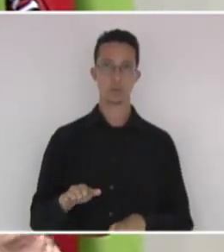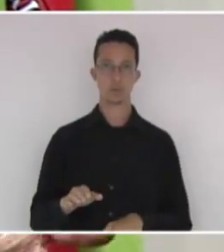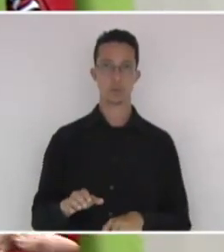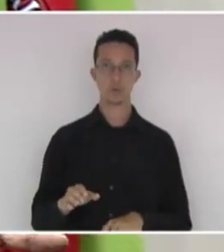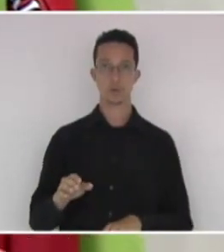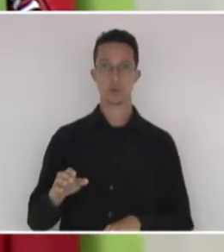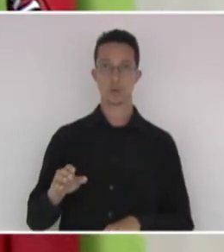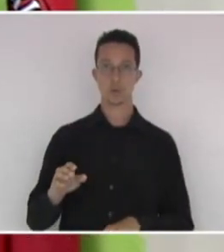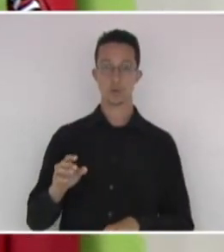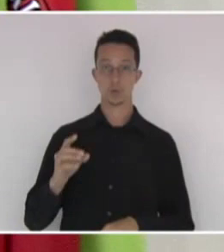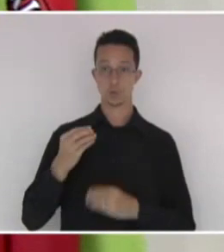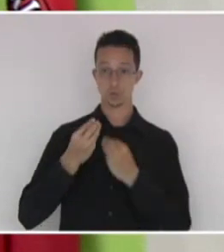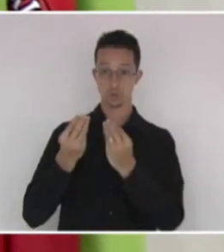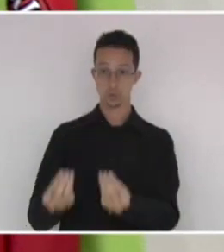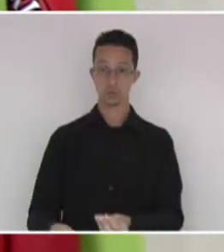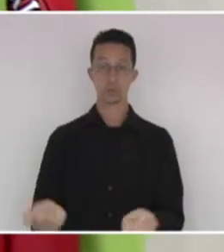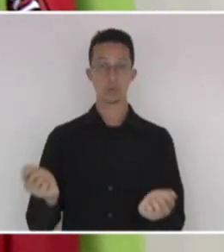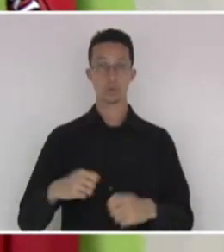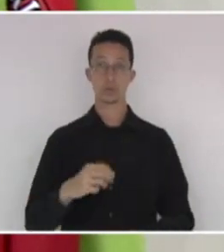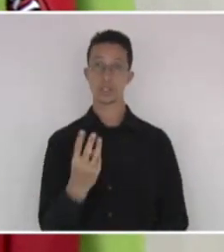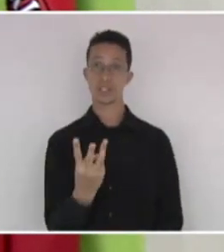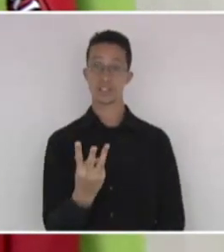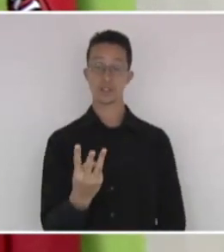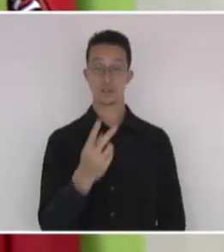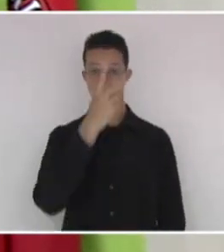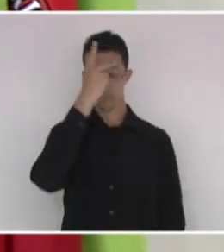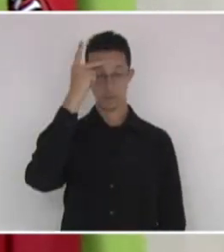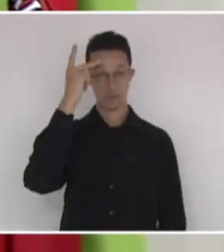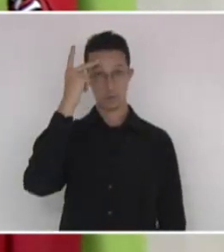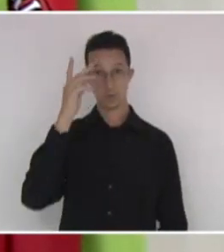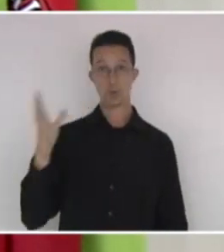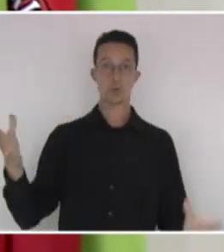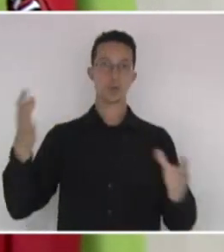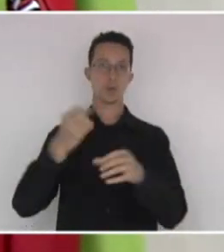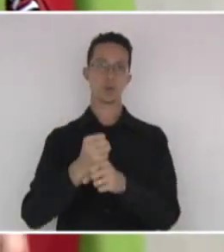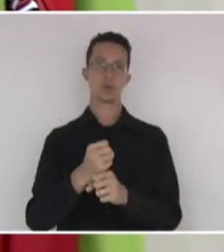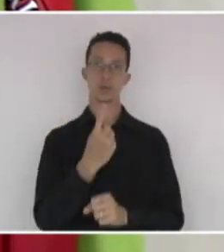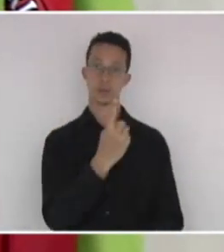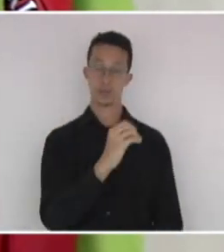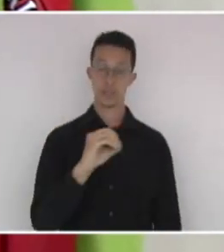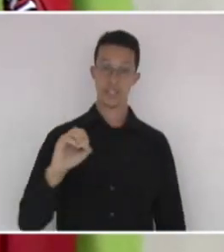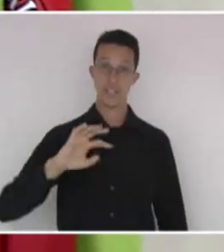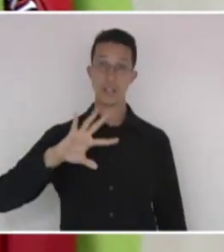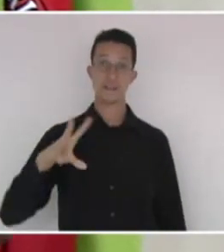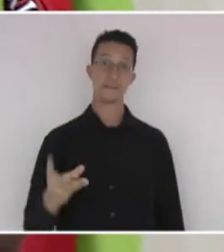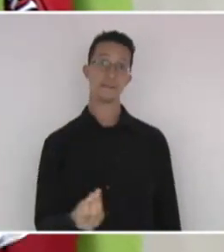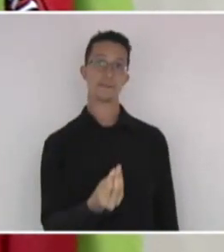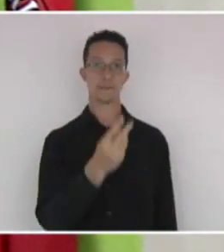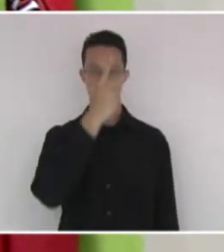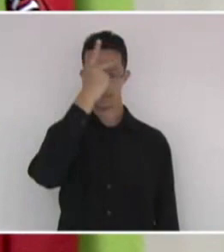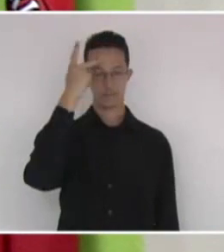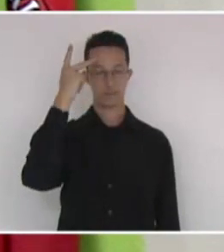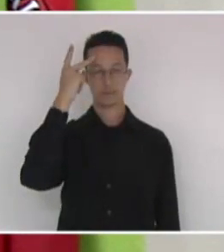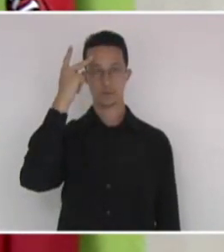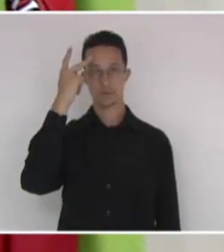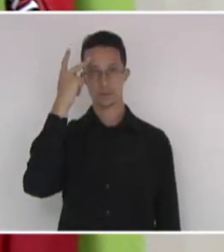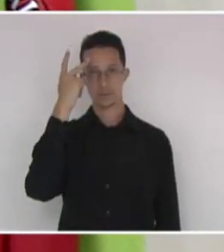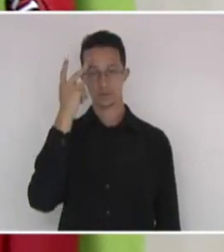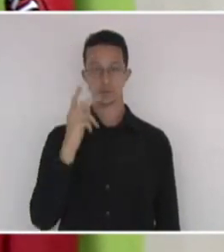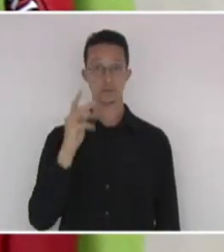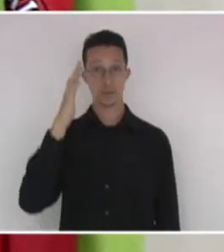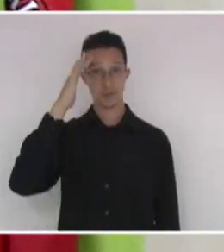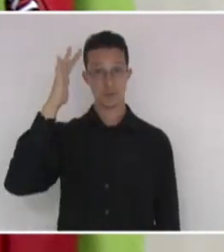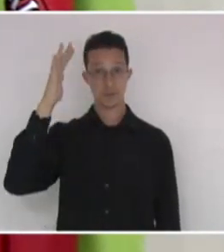são cerca de 100 milhões de pessoas beneficiadas pelo sistema. Imaginemos, então, o